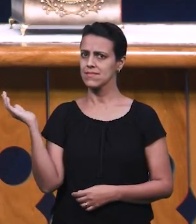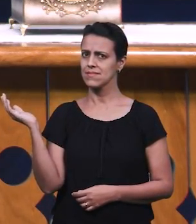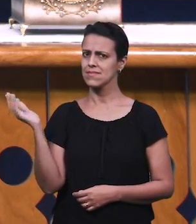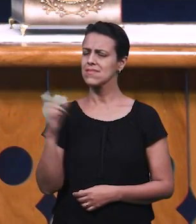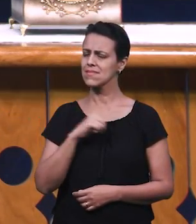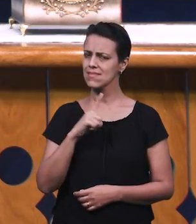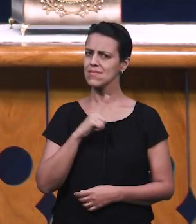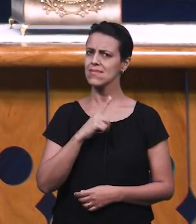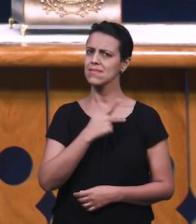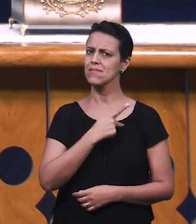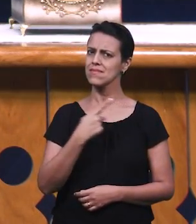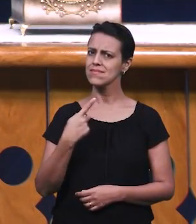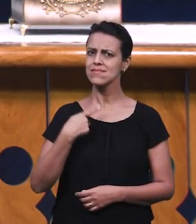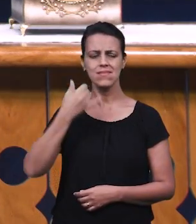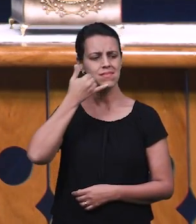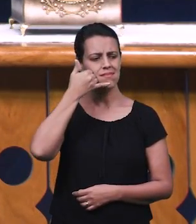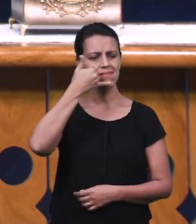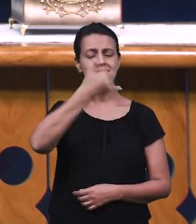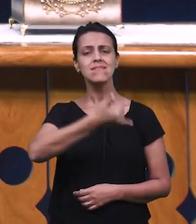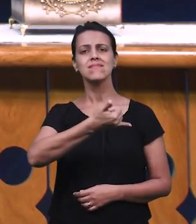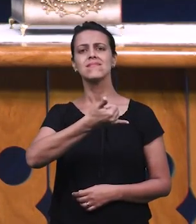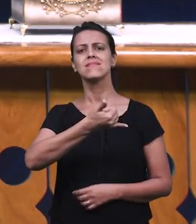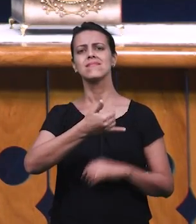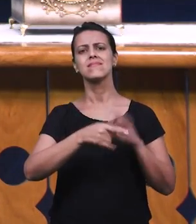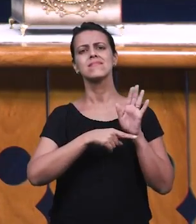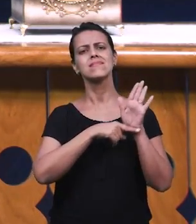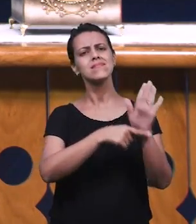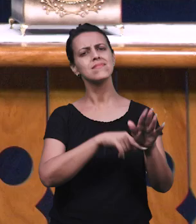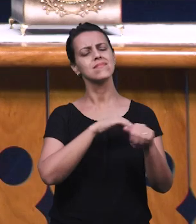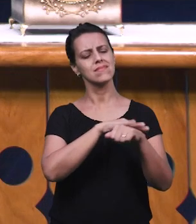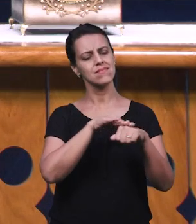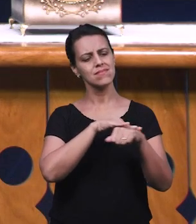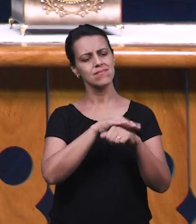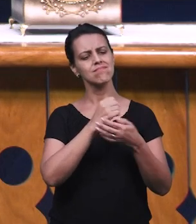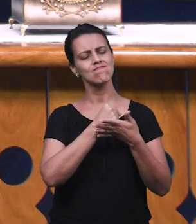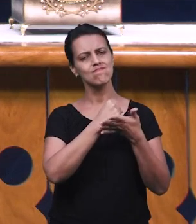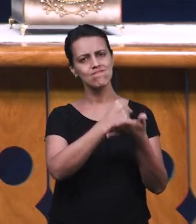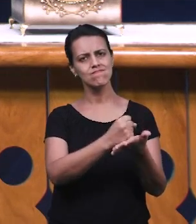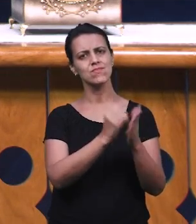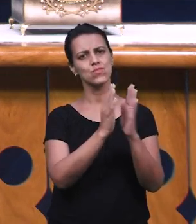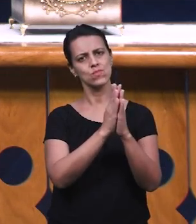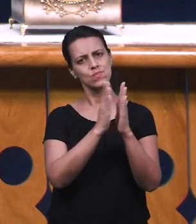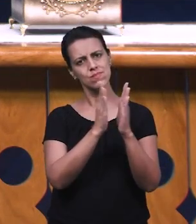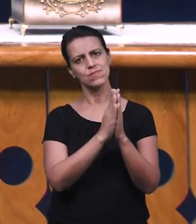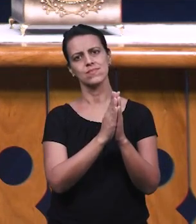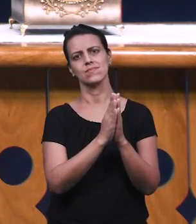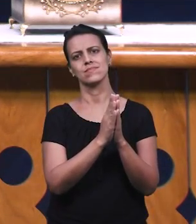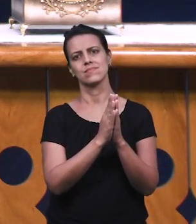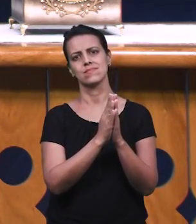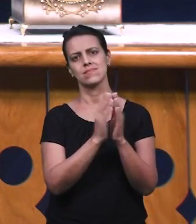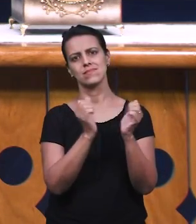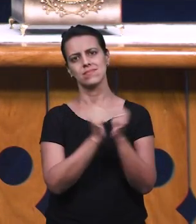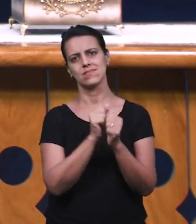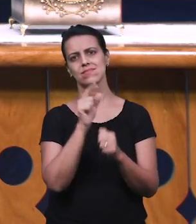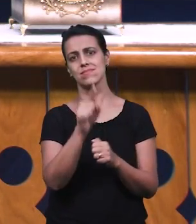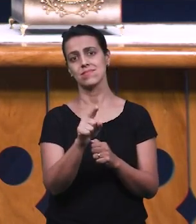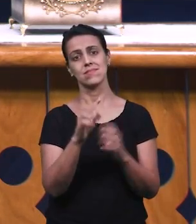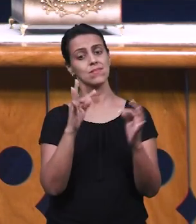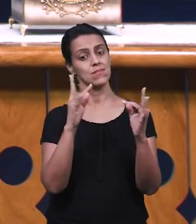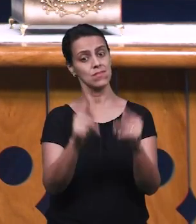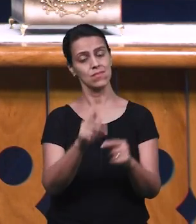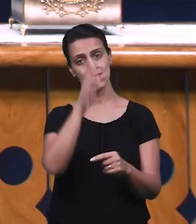3076. Um pastor lhe atenderá e lhe dará assistência, orará por a sua vida, e